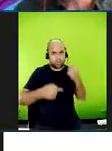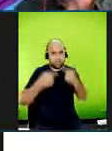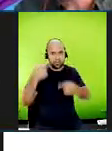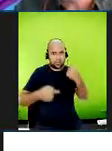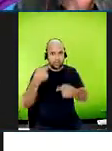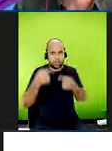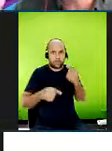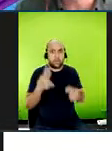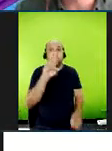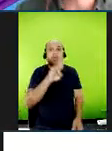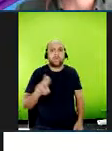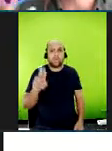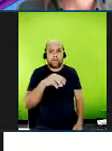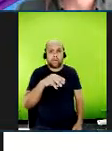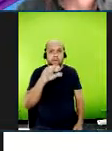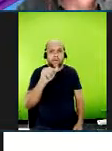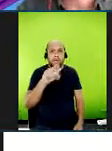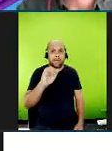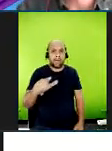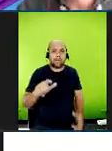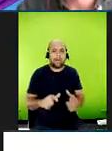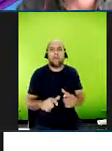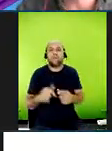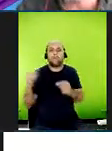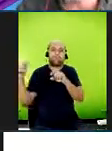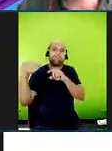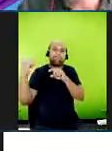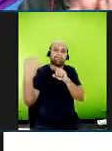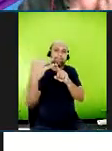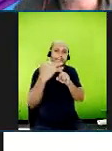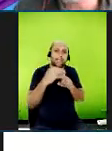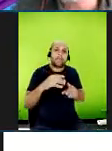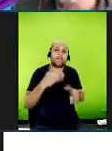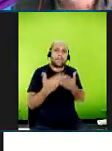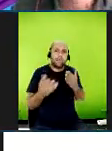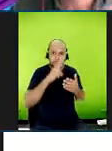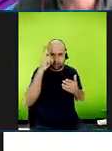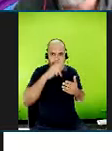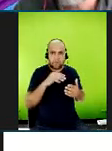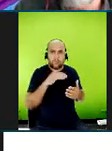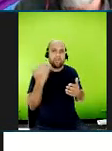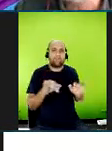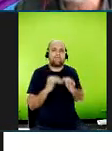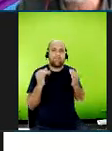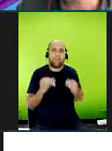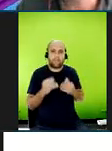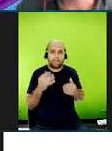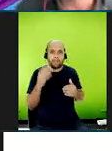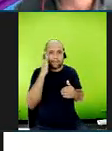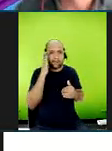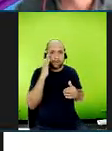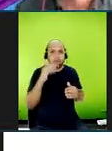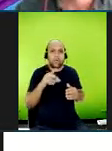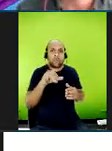usando os canais de Março e atraem todo mundo e as perdemos profundamente Ele morreu de bobeira que nós já sabemos a cura porque o vídeo